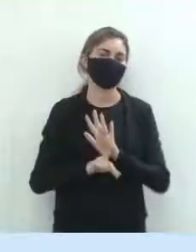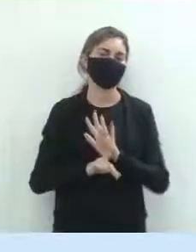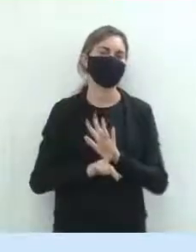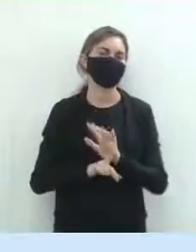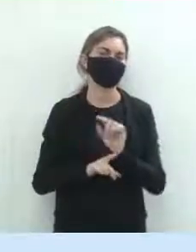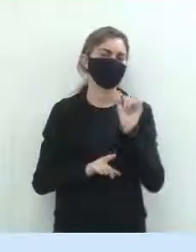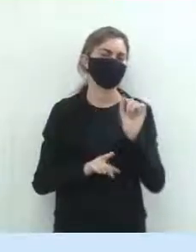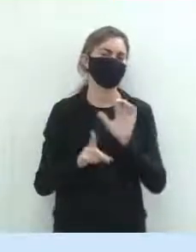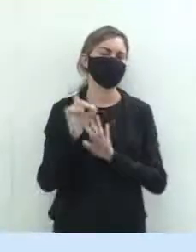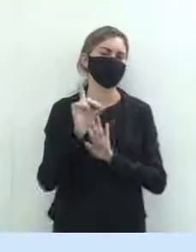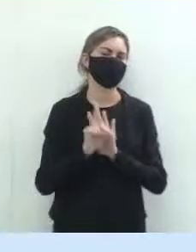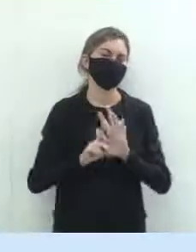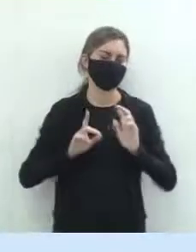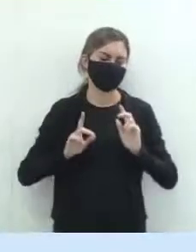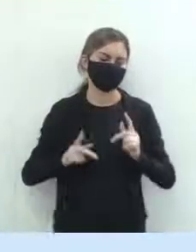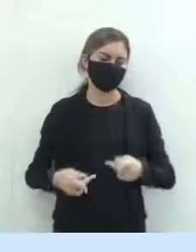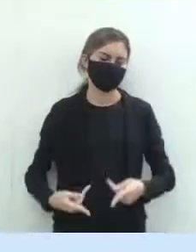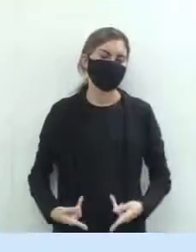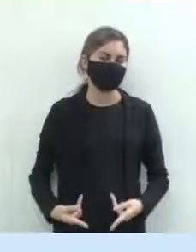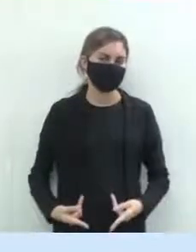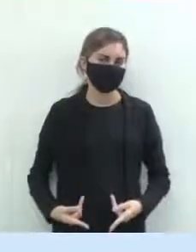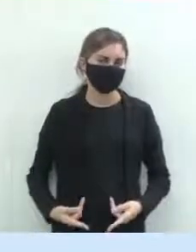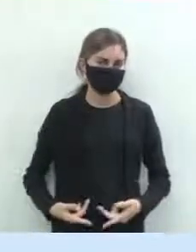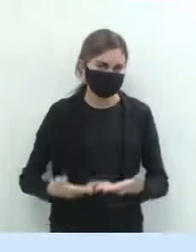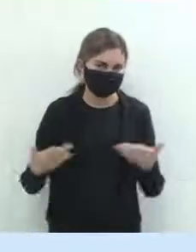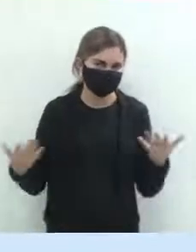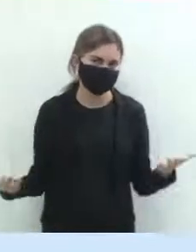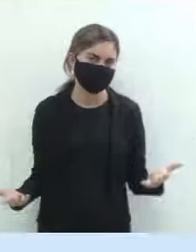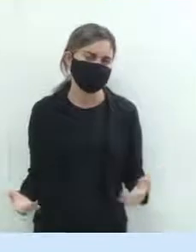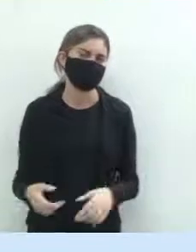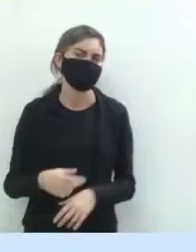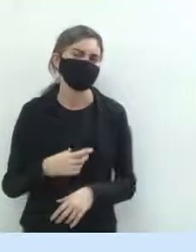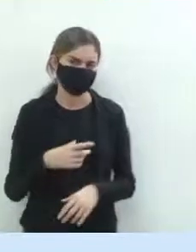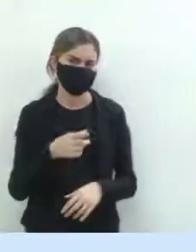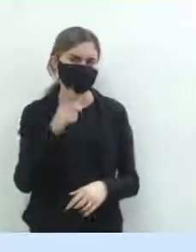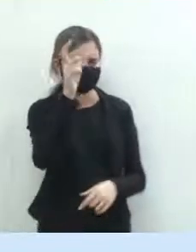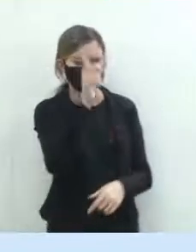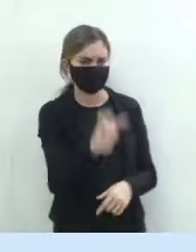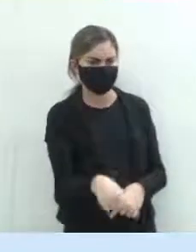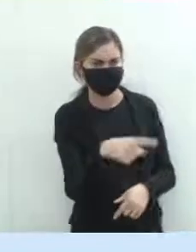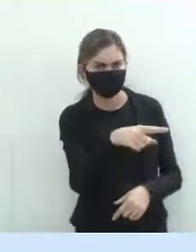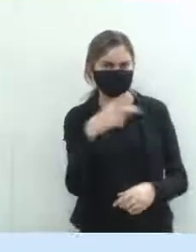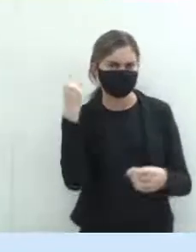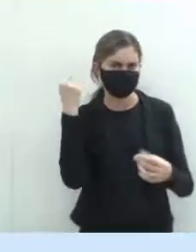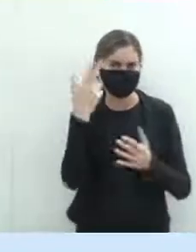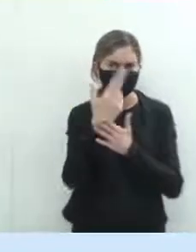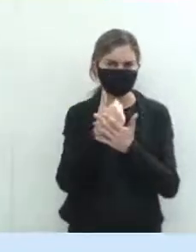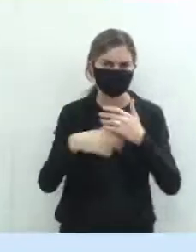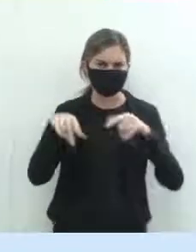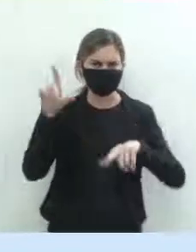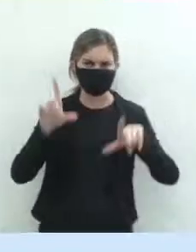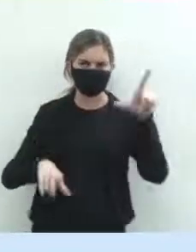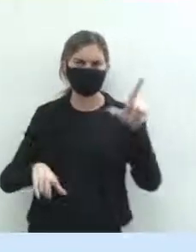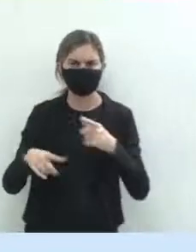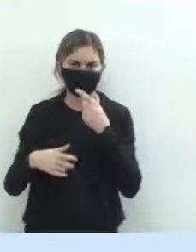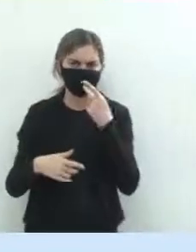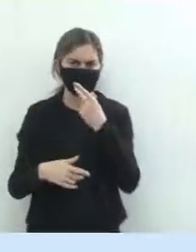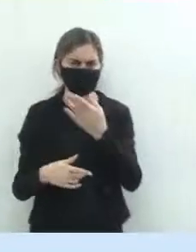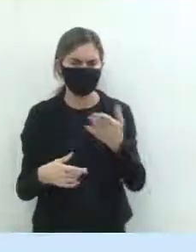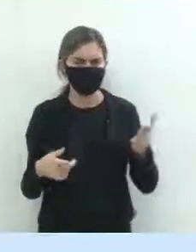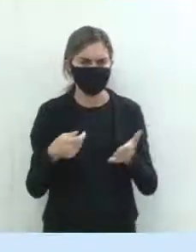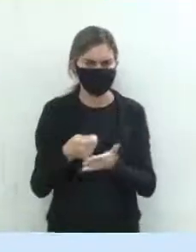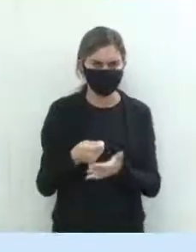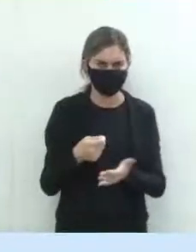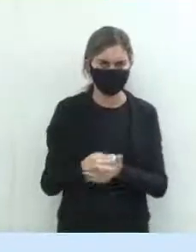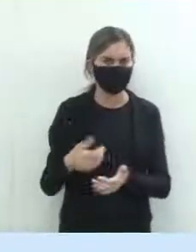que são esses direitos humanos. Então vamos lá? Será que esse personagem daquele desenho animado que eu falei para vocês deveria